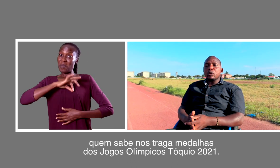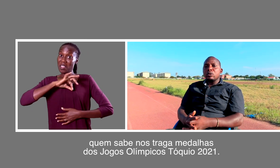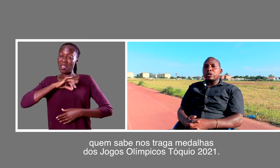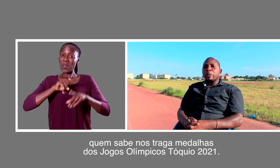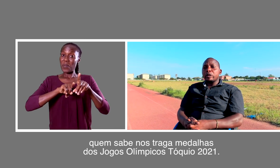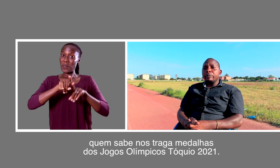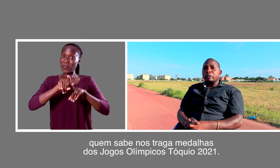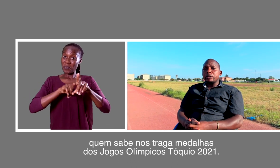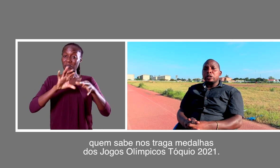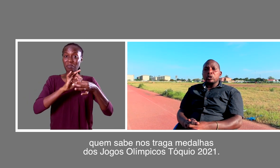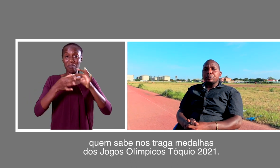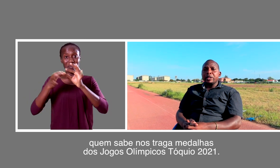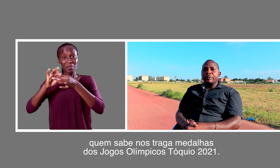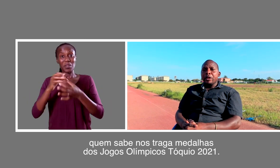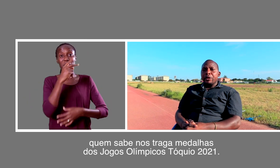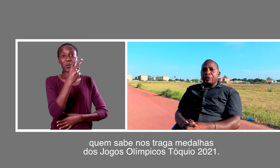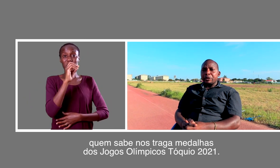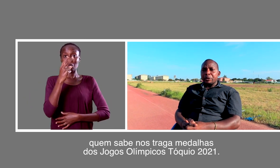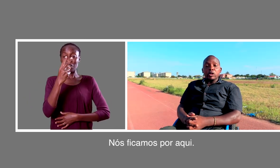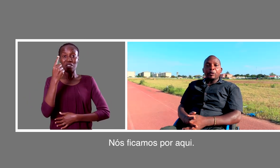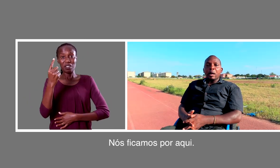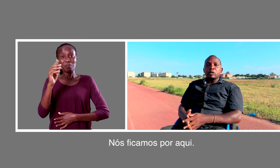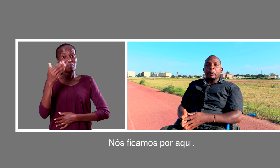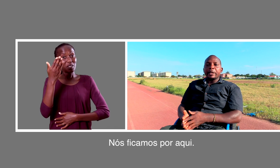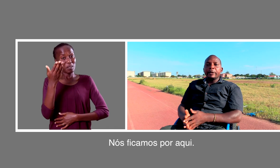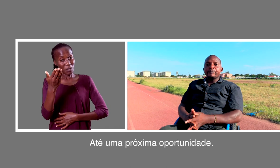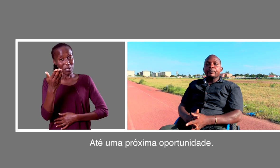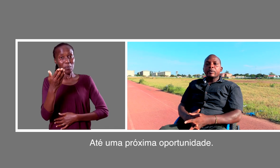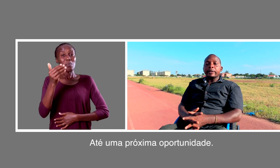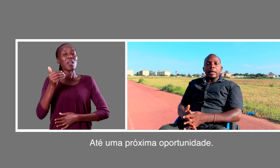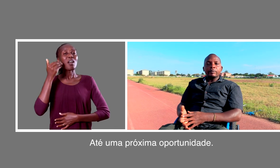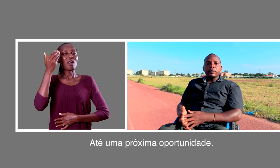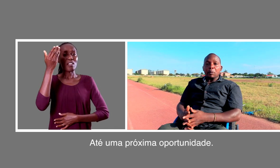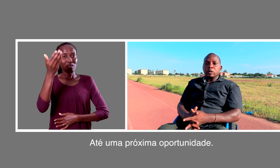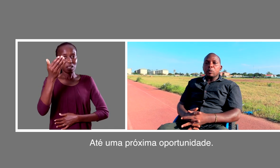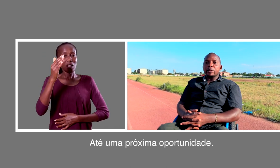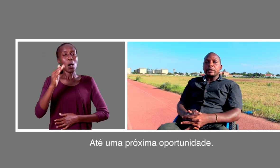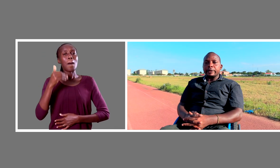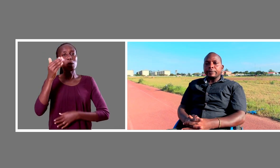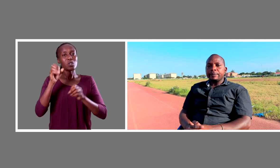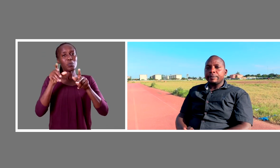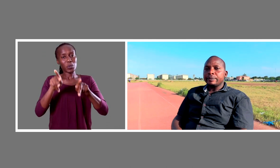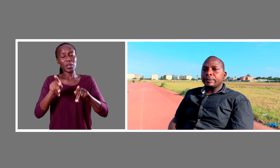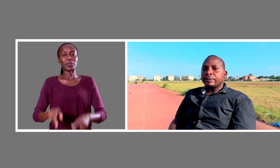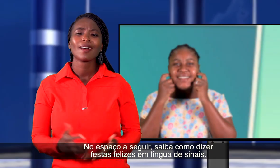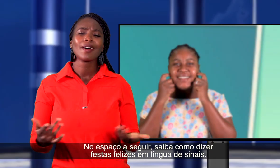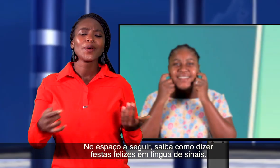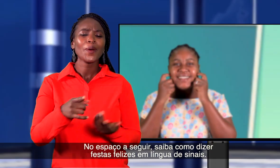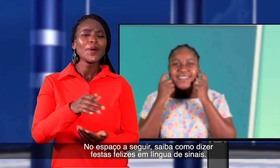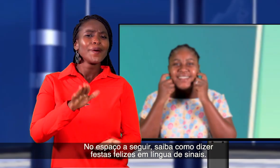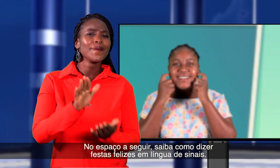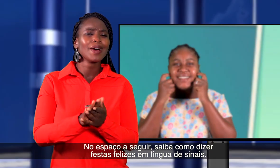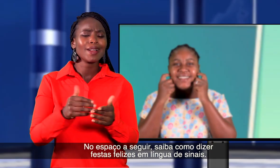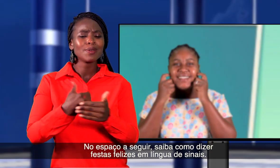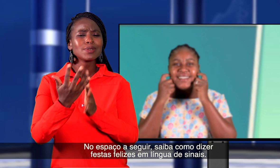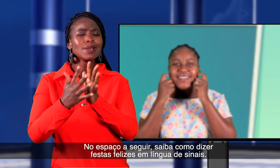medalhas nos Jogos Paralímpicos de 2021. Nós ficamos por aqui, até a próxima oportunidade. No